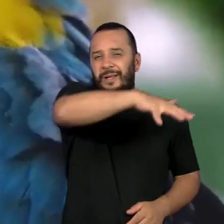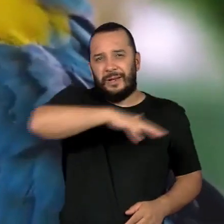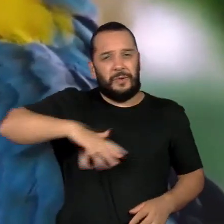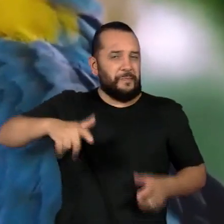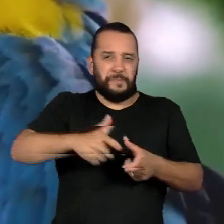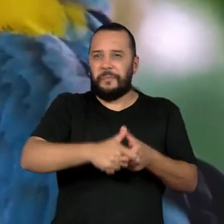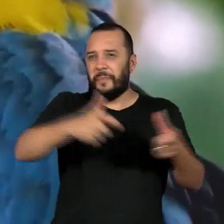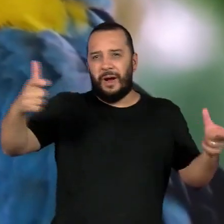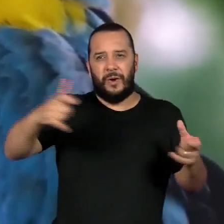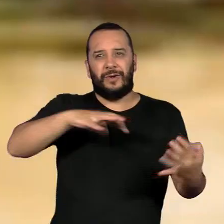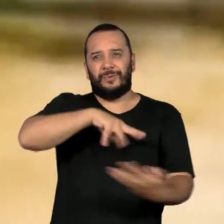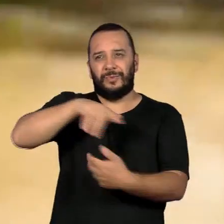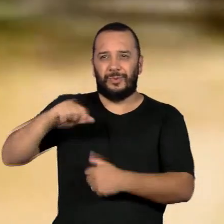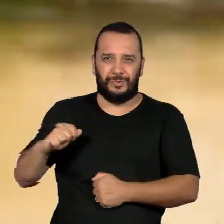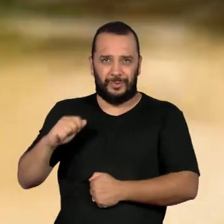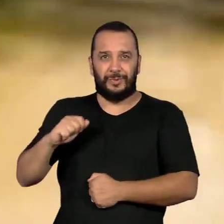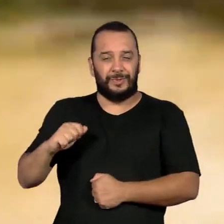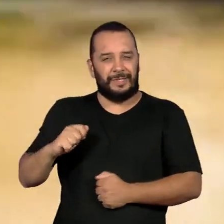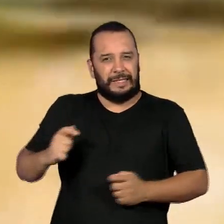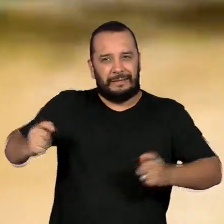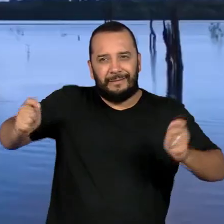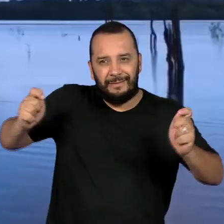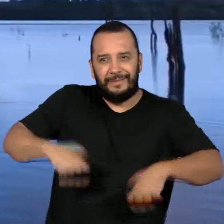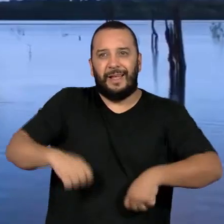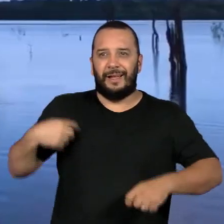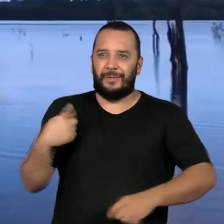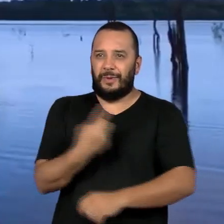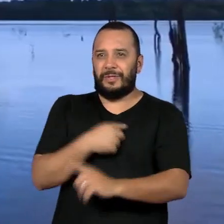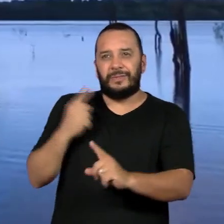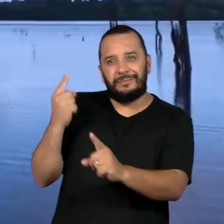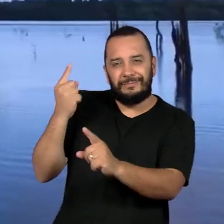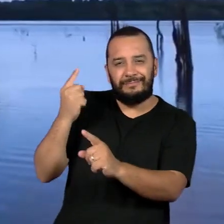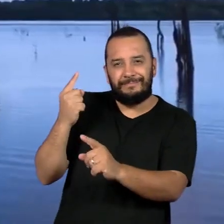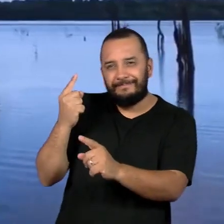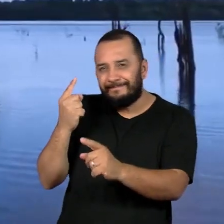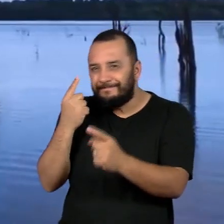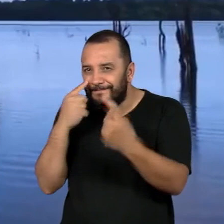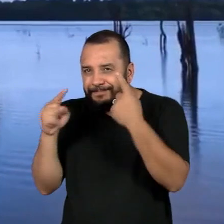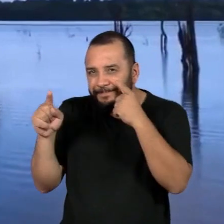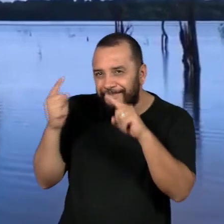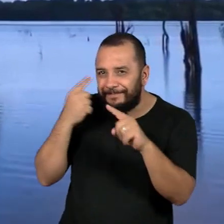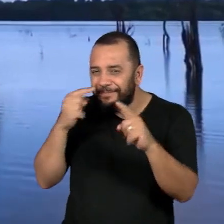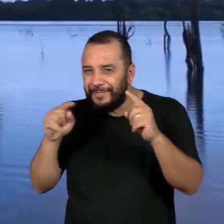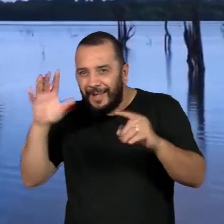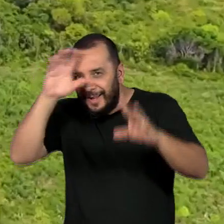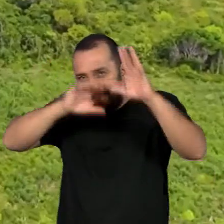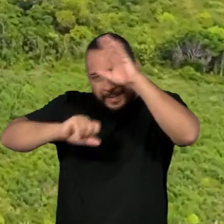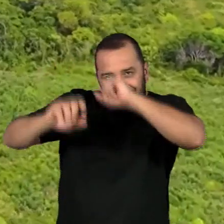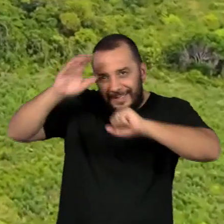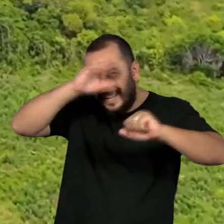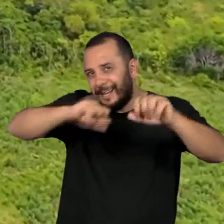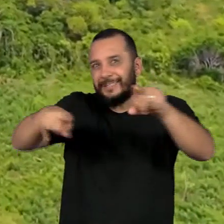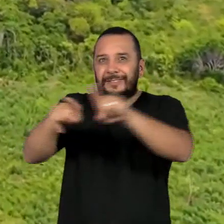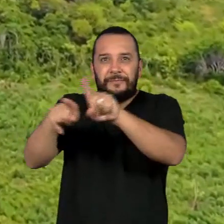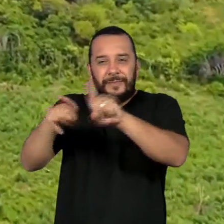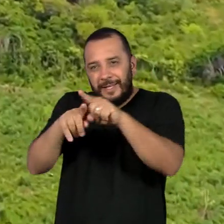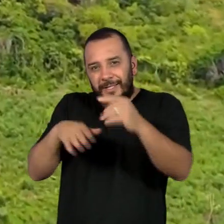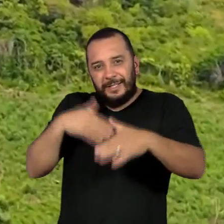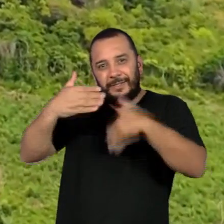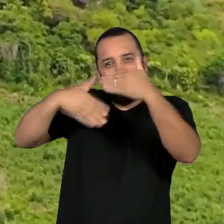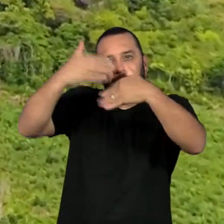de possibilidades que a gente tem aqui, de descobertas, né, de aprendizado, de desenvolvimento